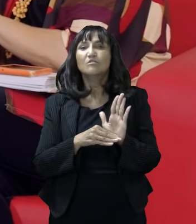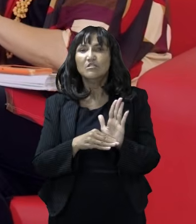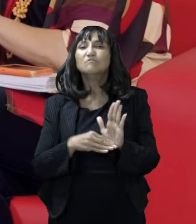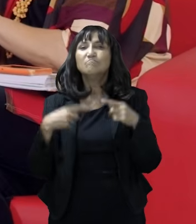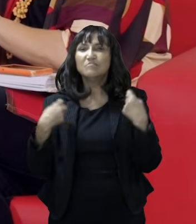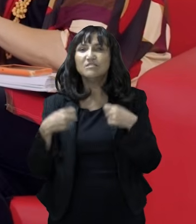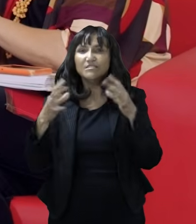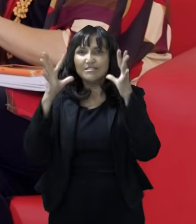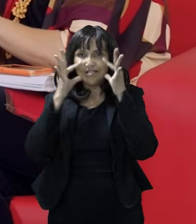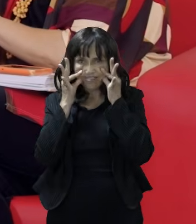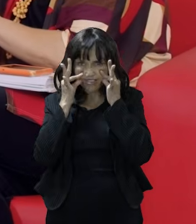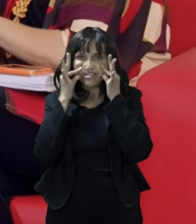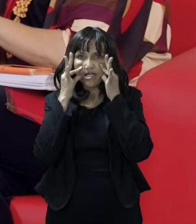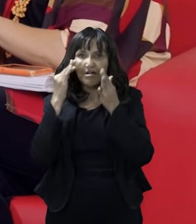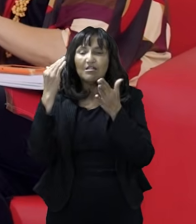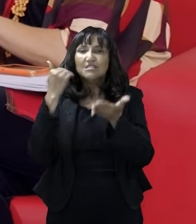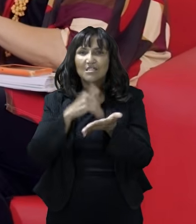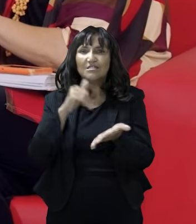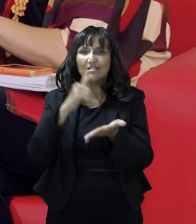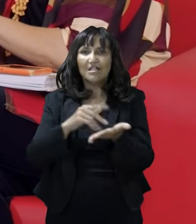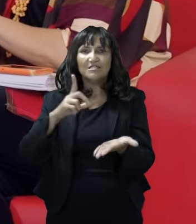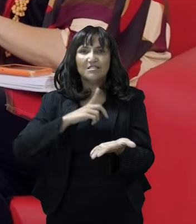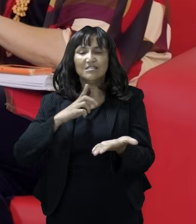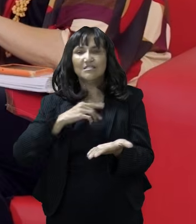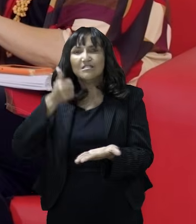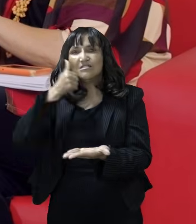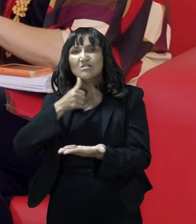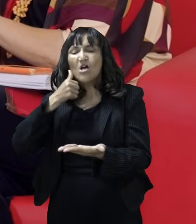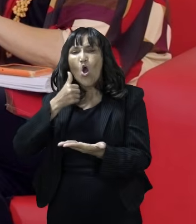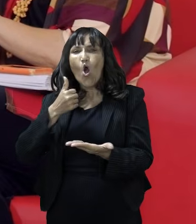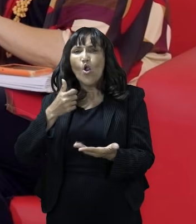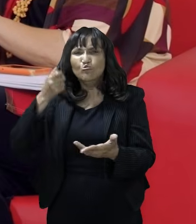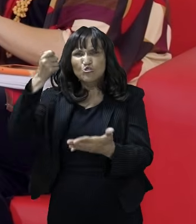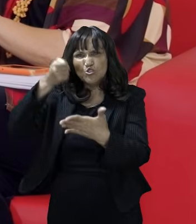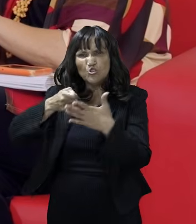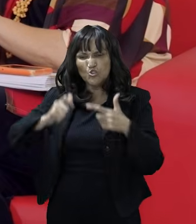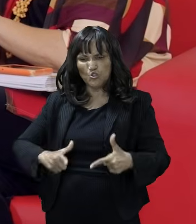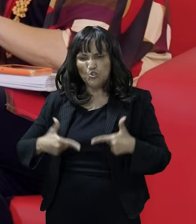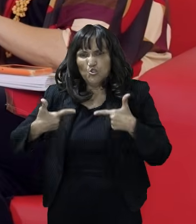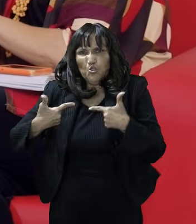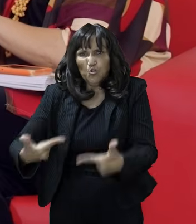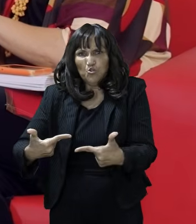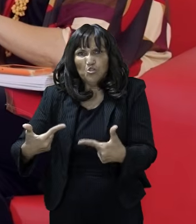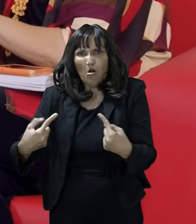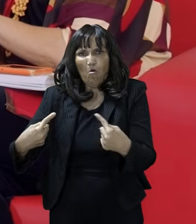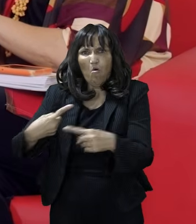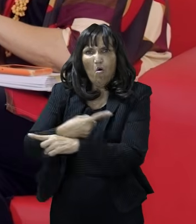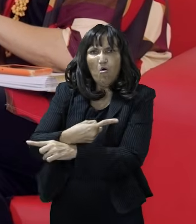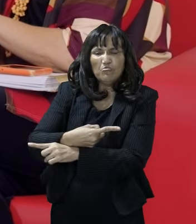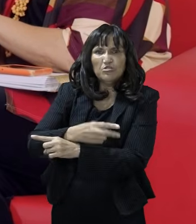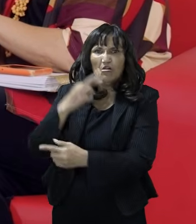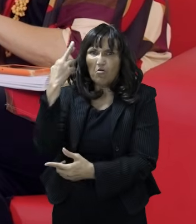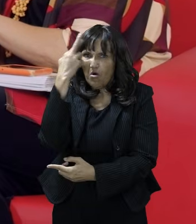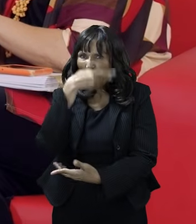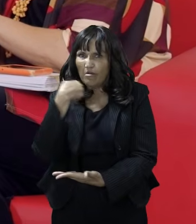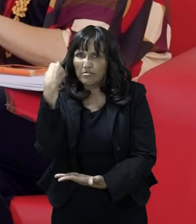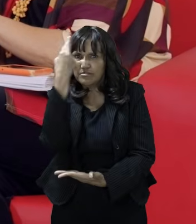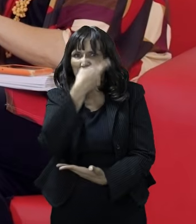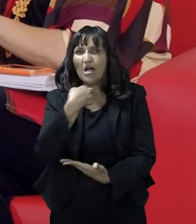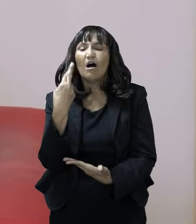né? As secretarias existentes, quer dizer, mulheres, combate ao racismo, os setoriais. Então,